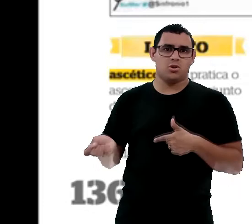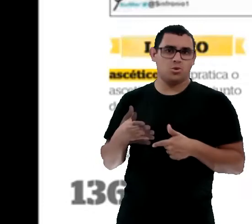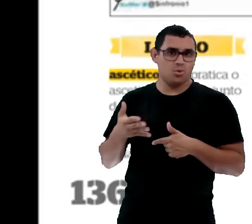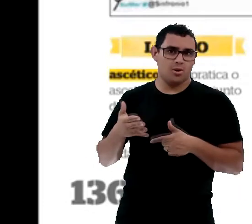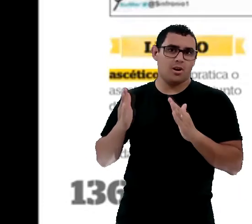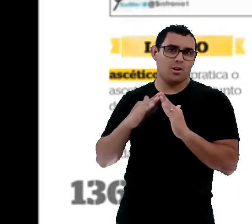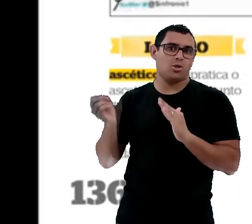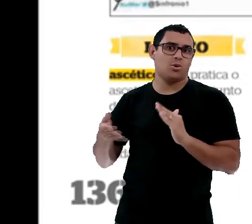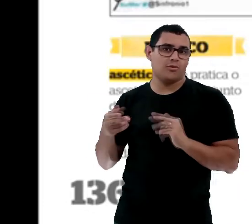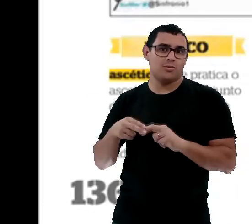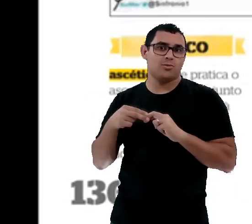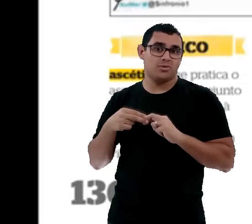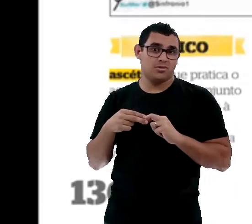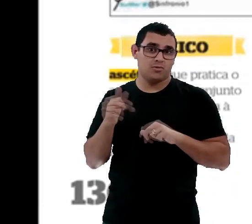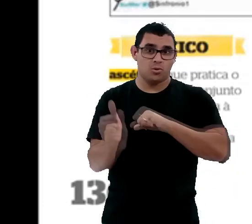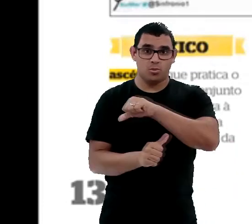conseguiu